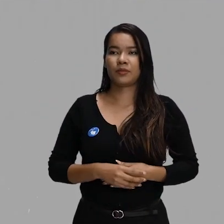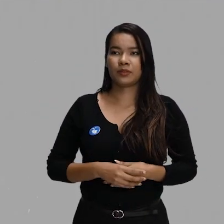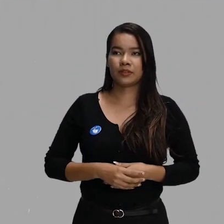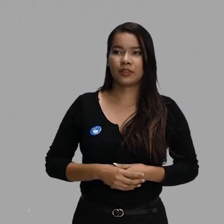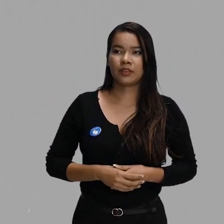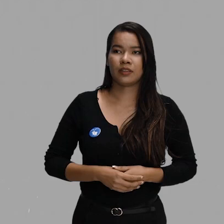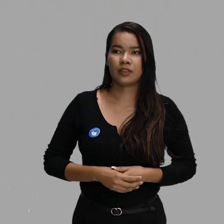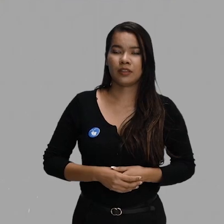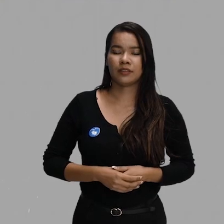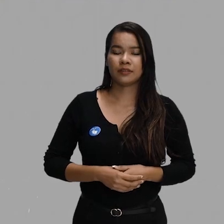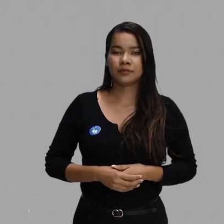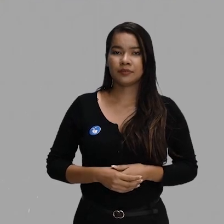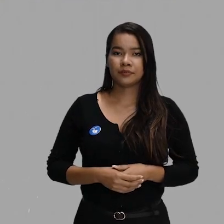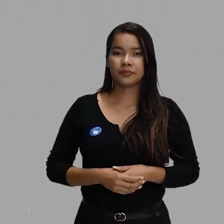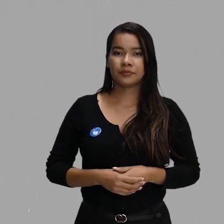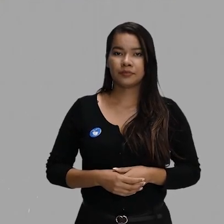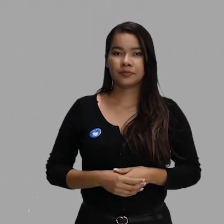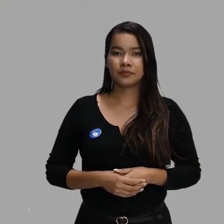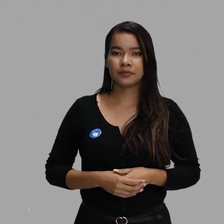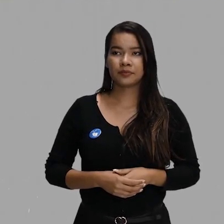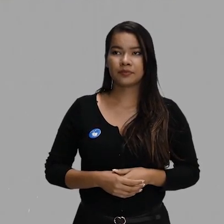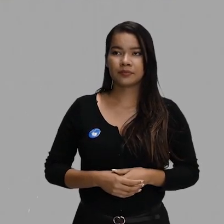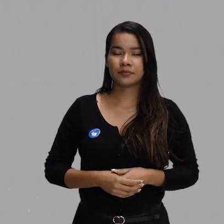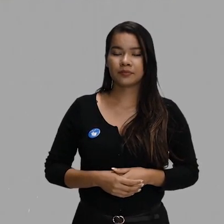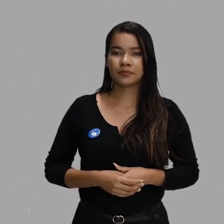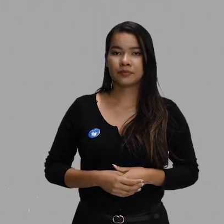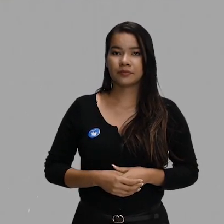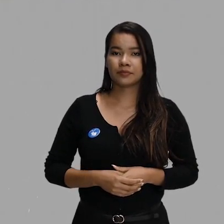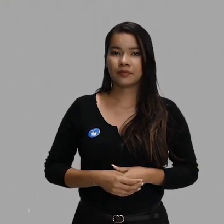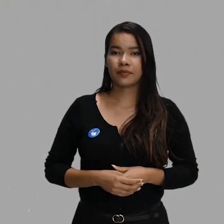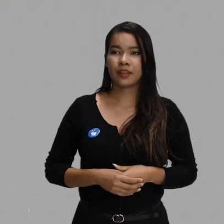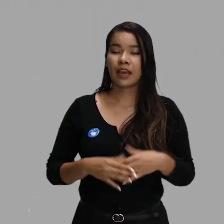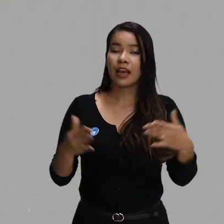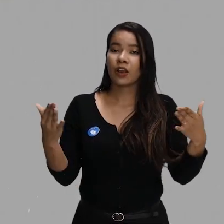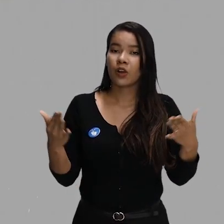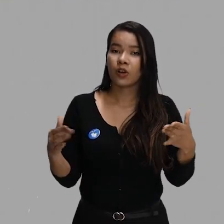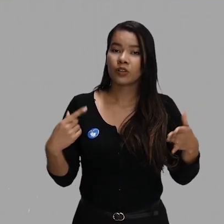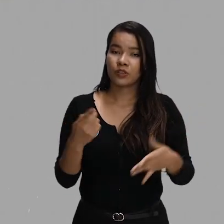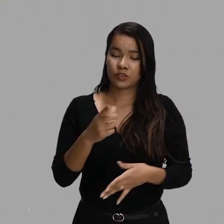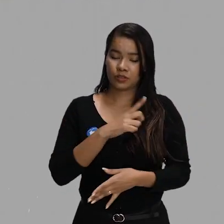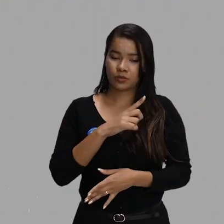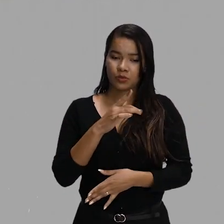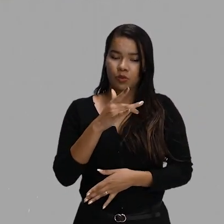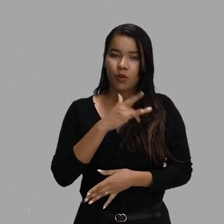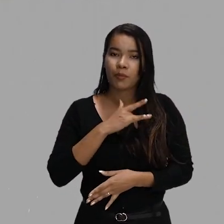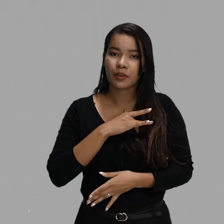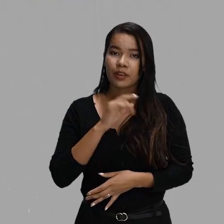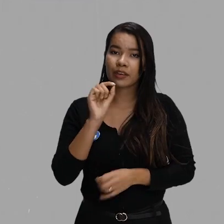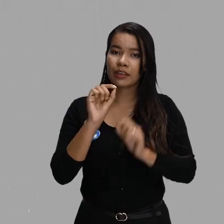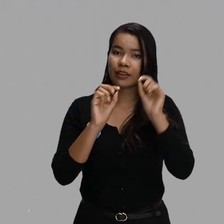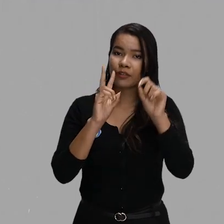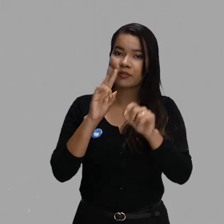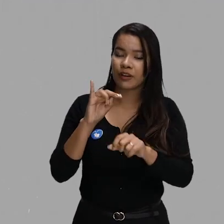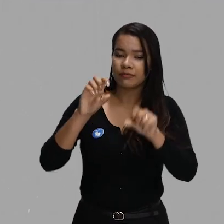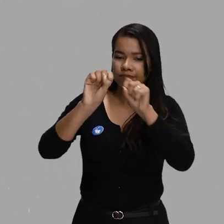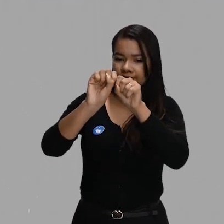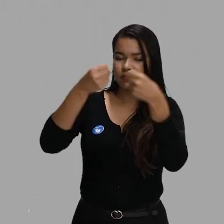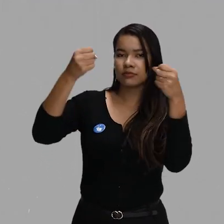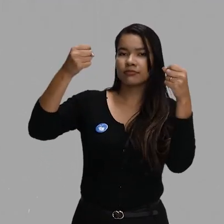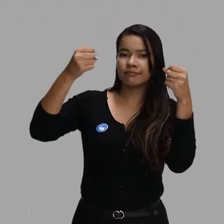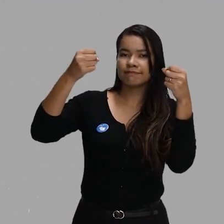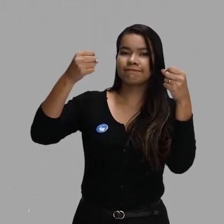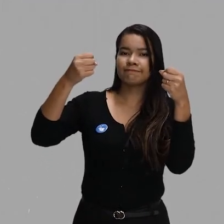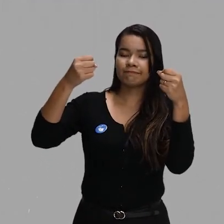vem o classicismo, barroco, arcadismo, aí a gente tem o romantismo, que vai dar uma ruptura,